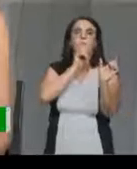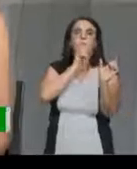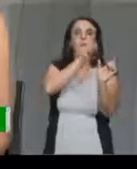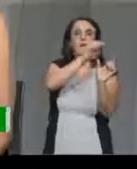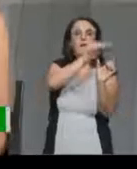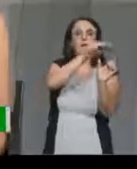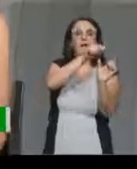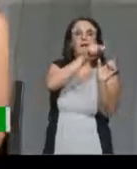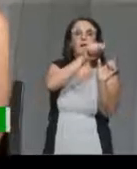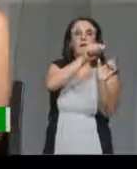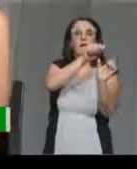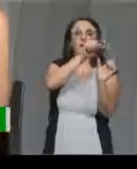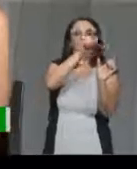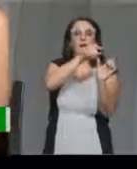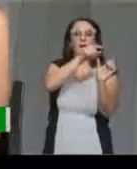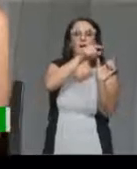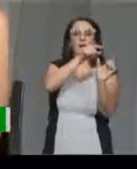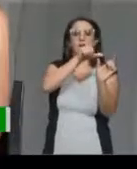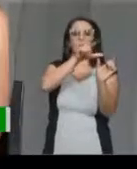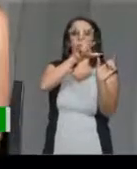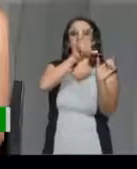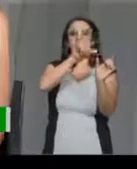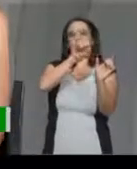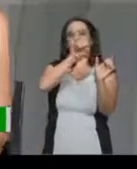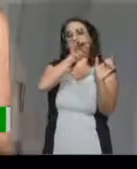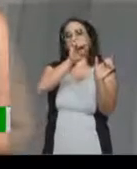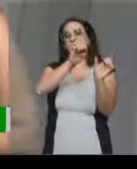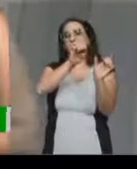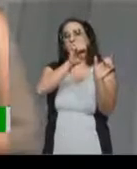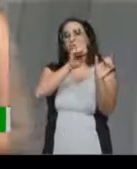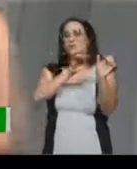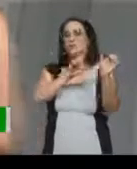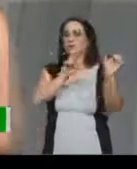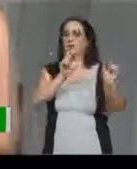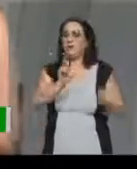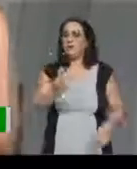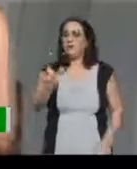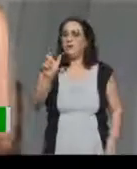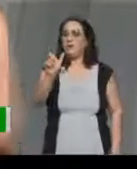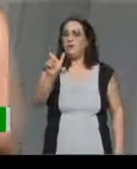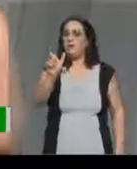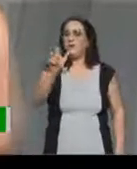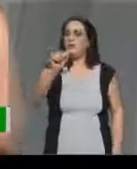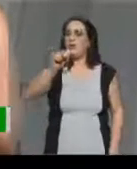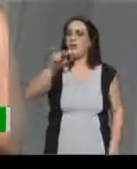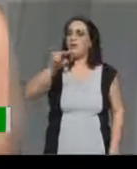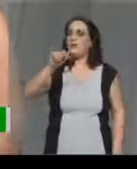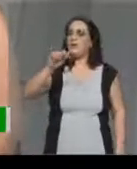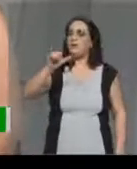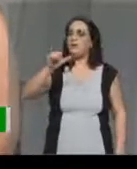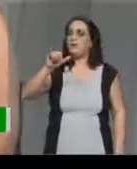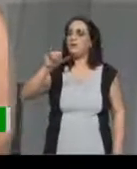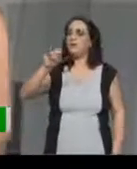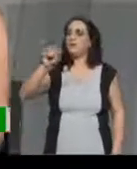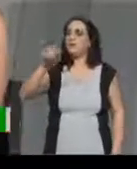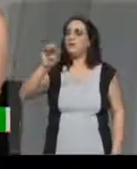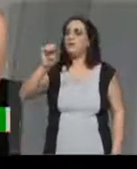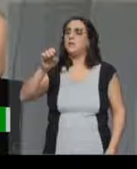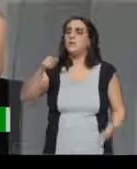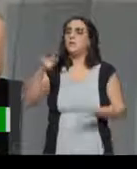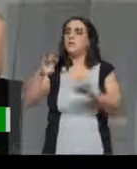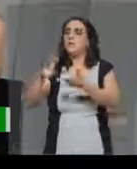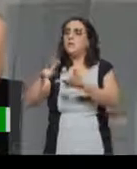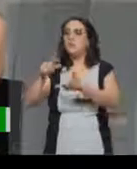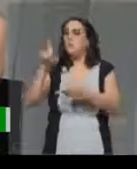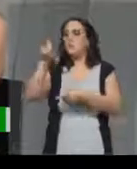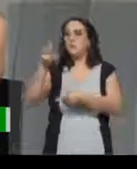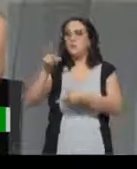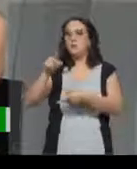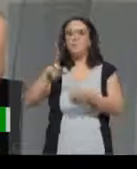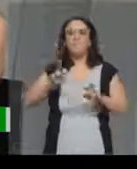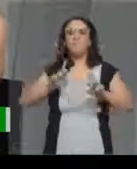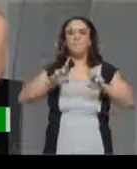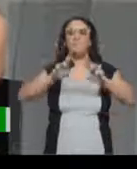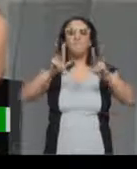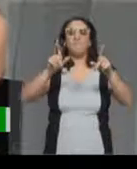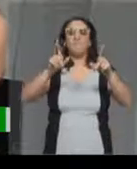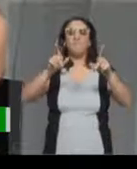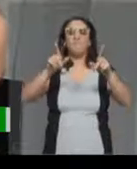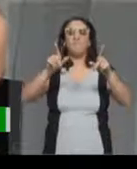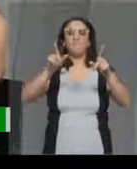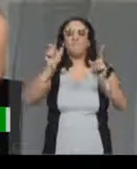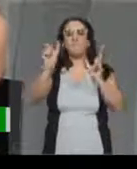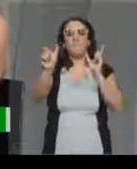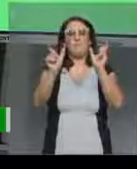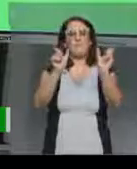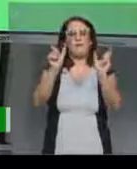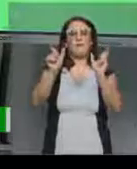tirou acento, virou analise. Então, é para se prestar atenção. Tem sim, toda proparoxítona é acentuada.